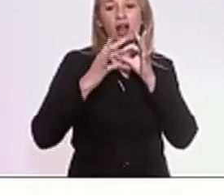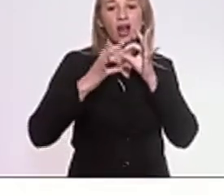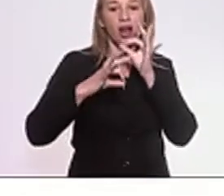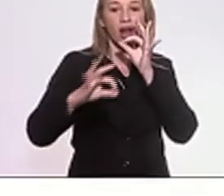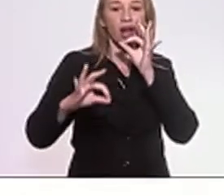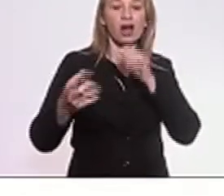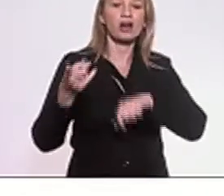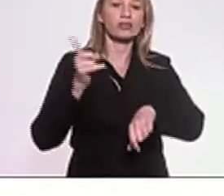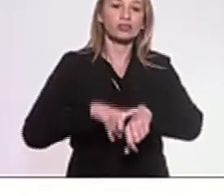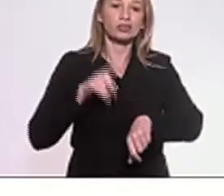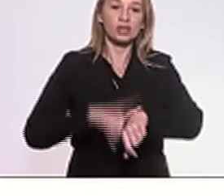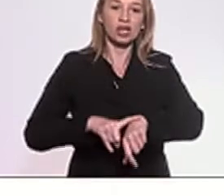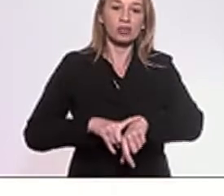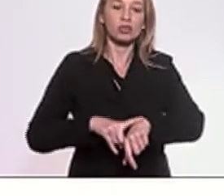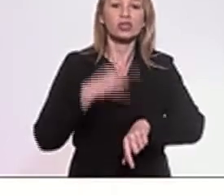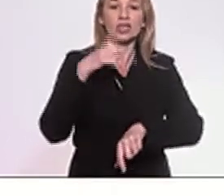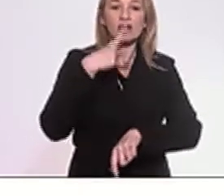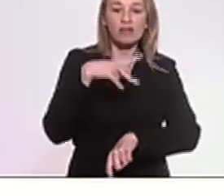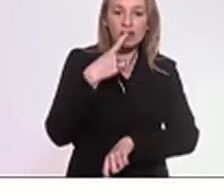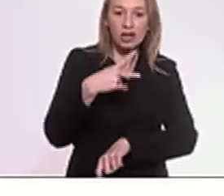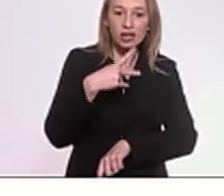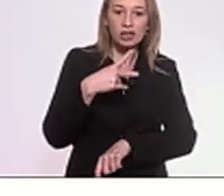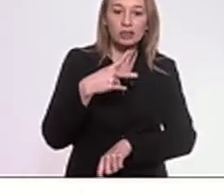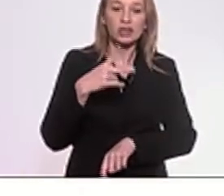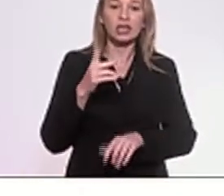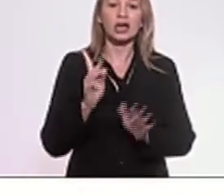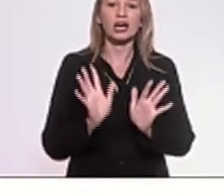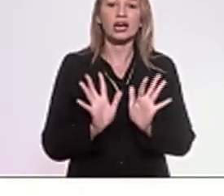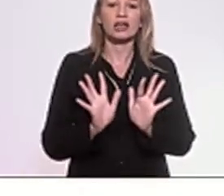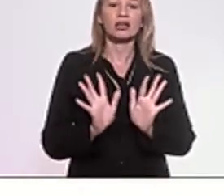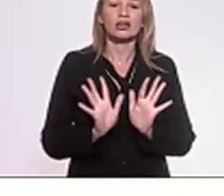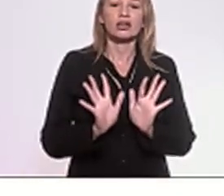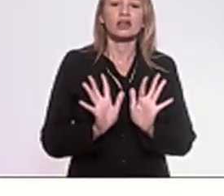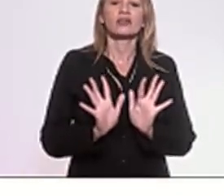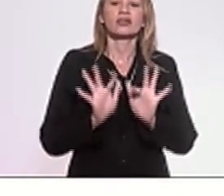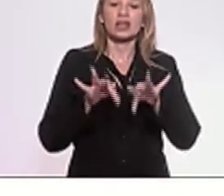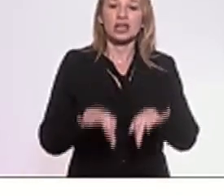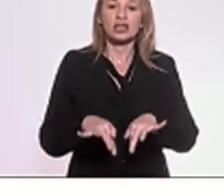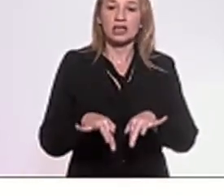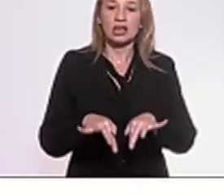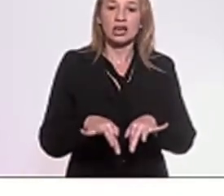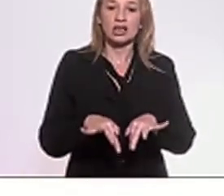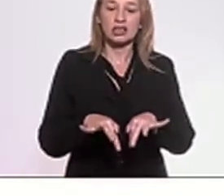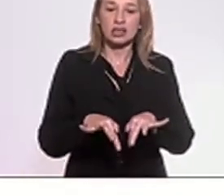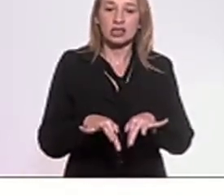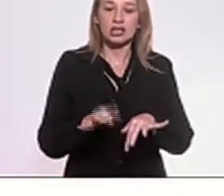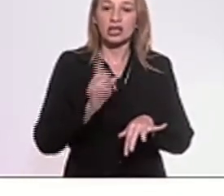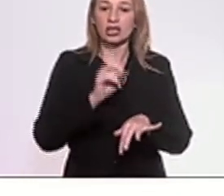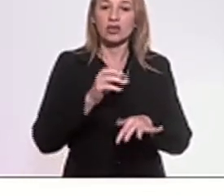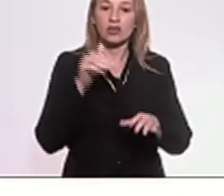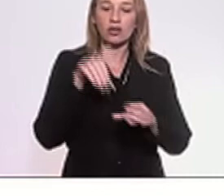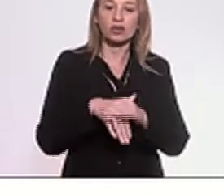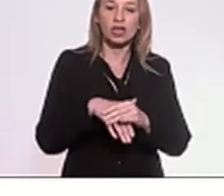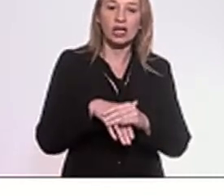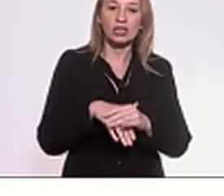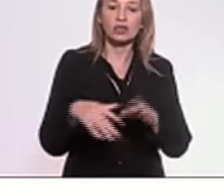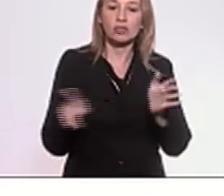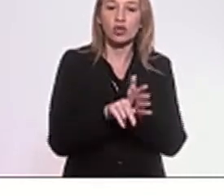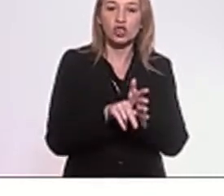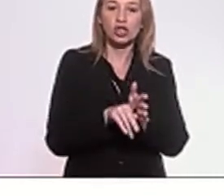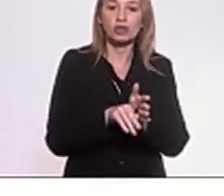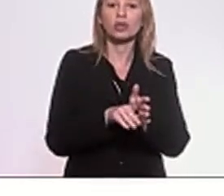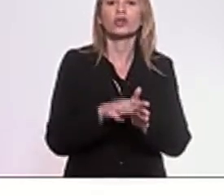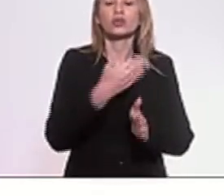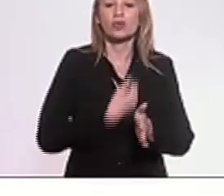o tempo da fala para que a sessão acabasse e nós não votássemos o projeto no dia de hoje, o projeto do